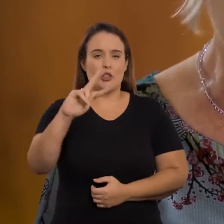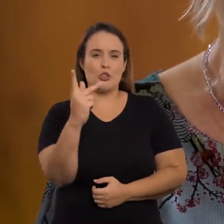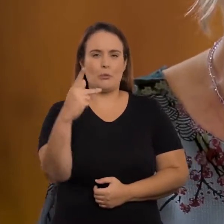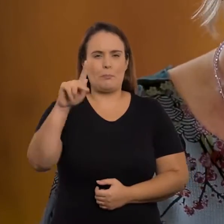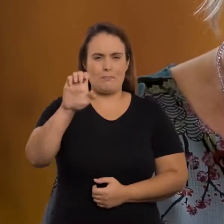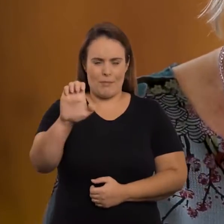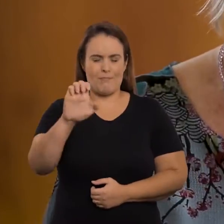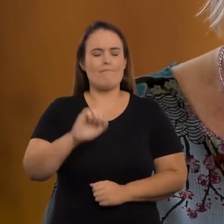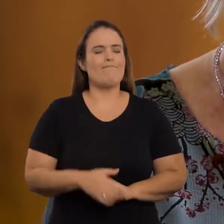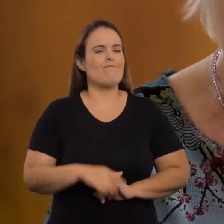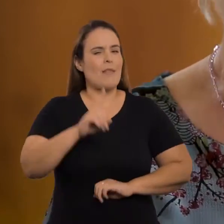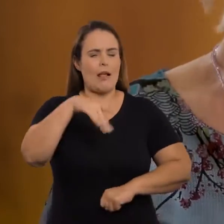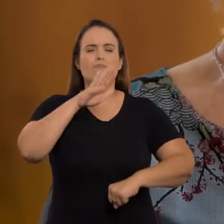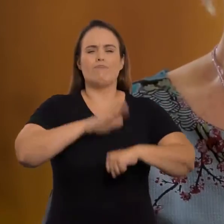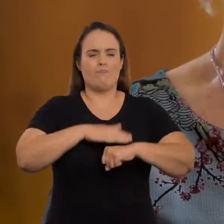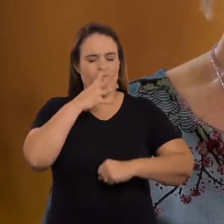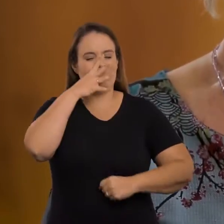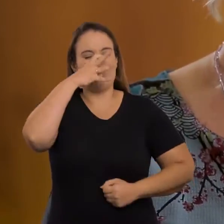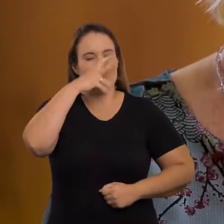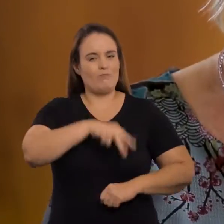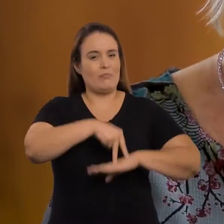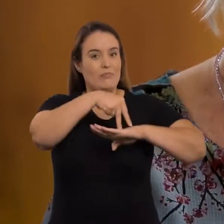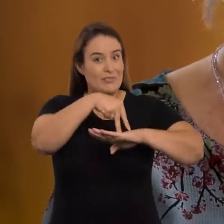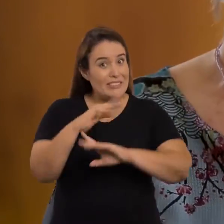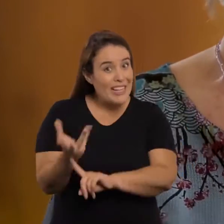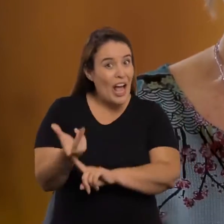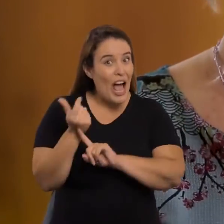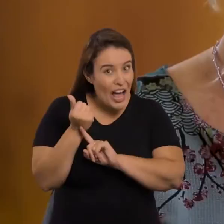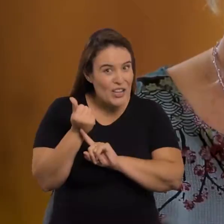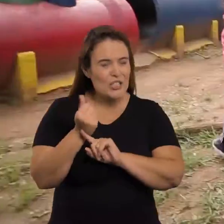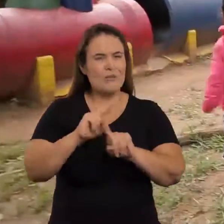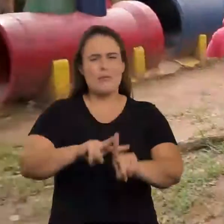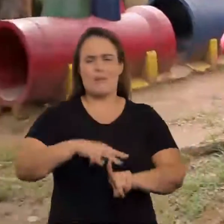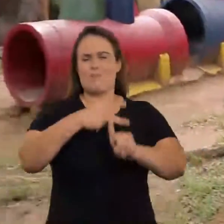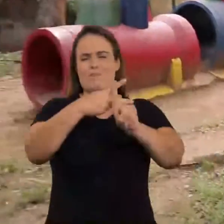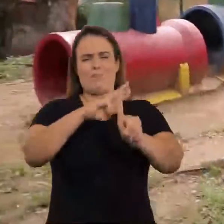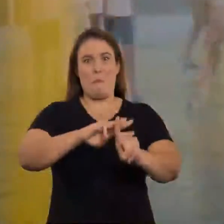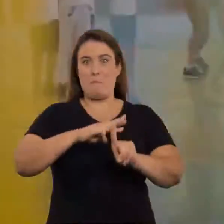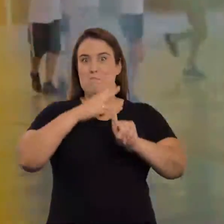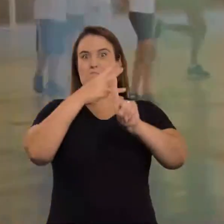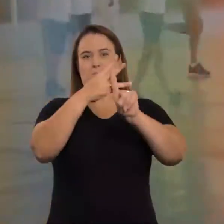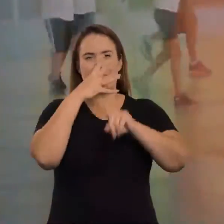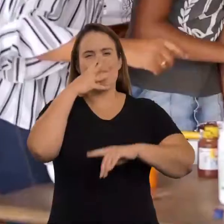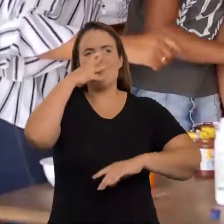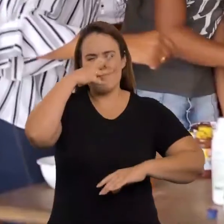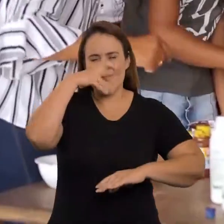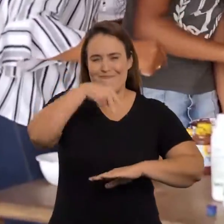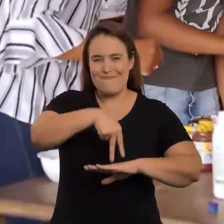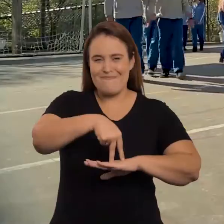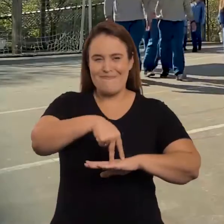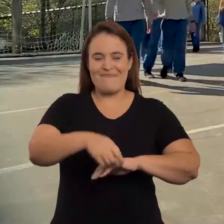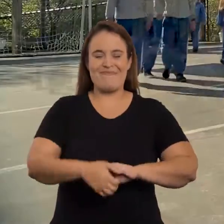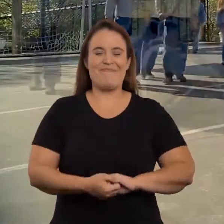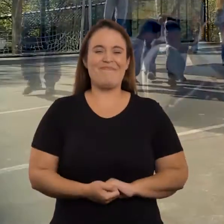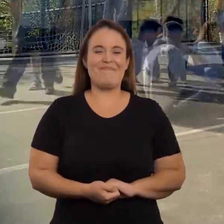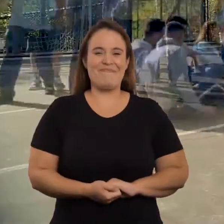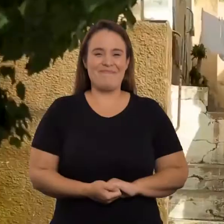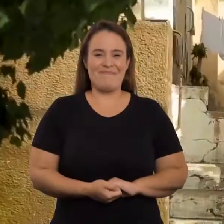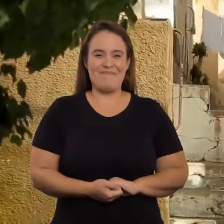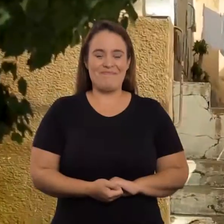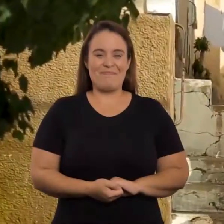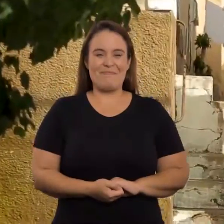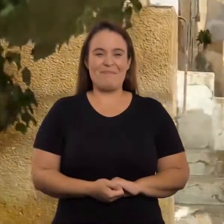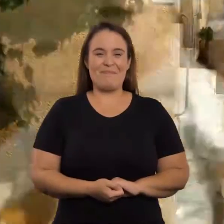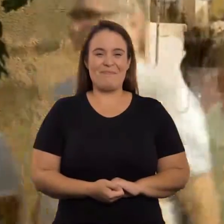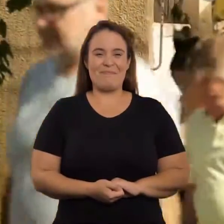quando pensa em ensino de arte, então, resistência dobrada. Triplicado. Um parquinho de escola infantil, uma quadra com crianças, jovens pintam em ateliê, adultos e